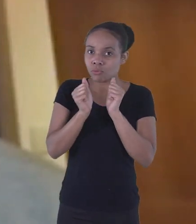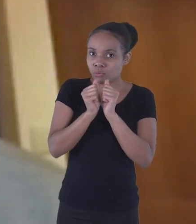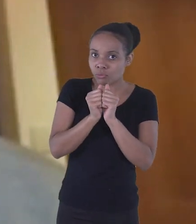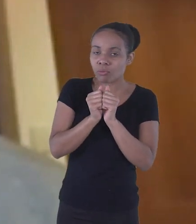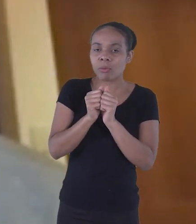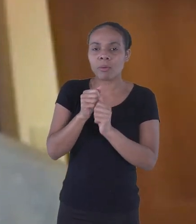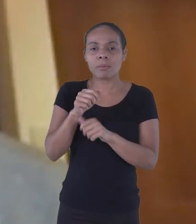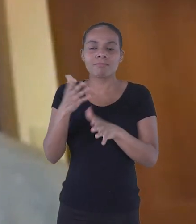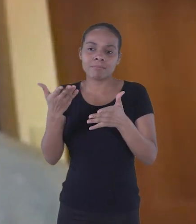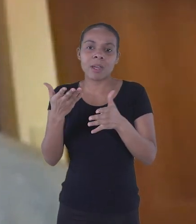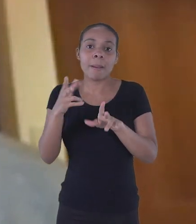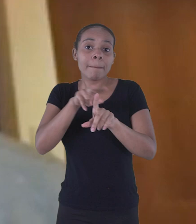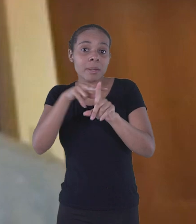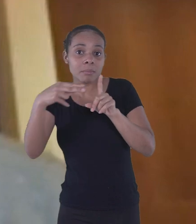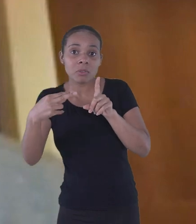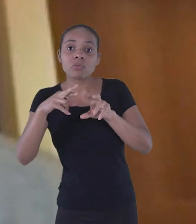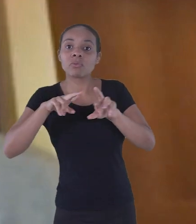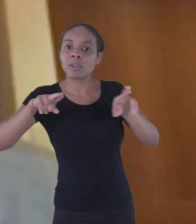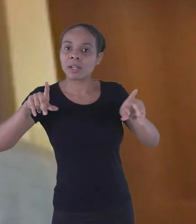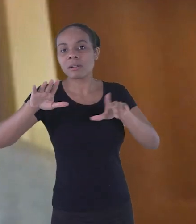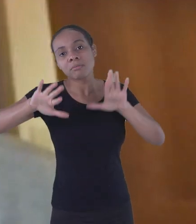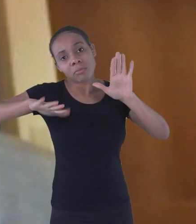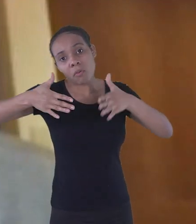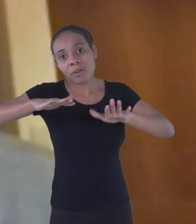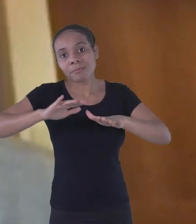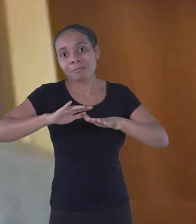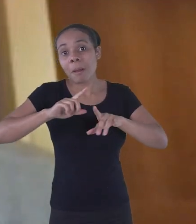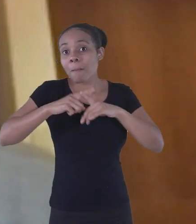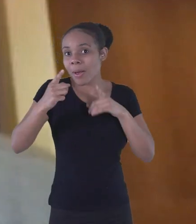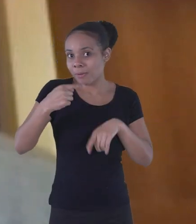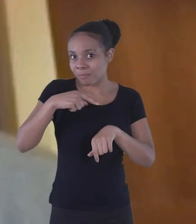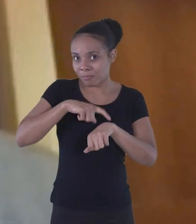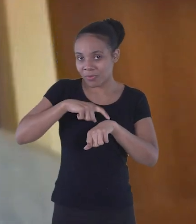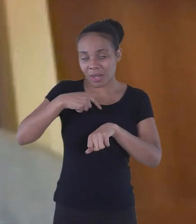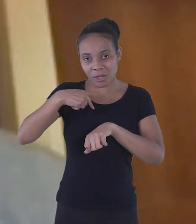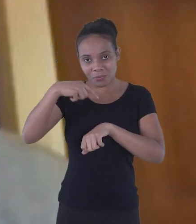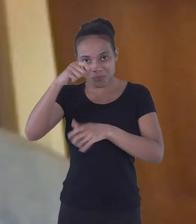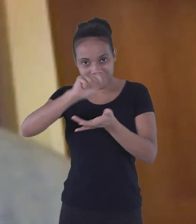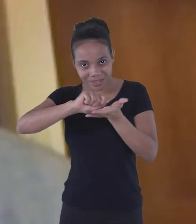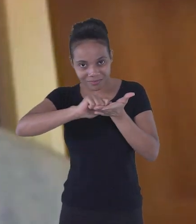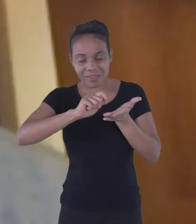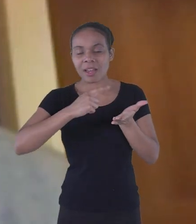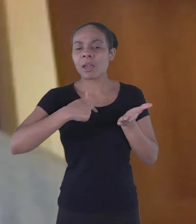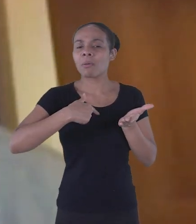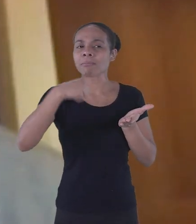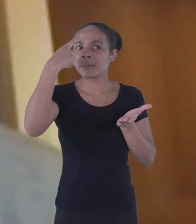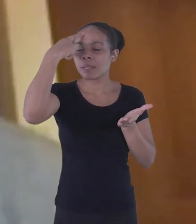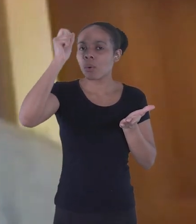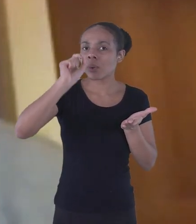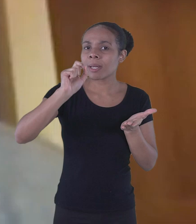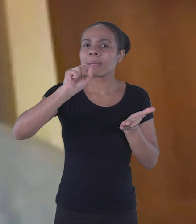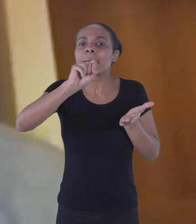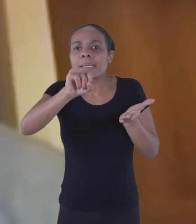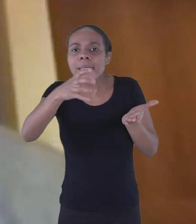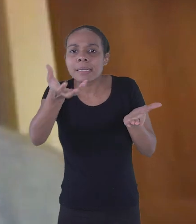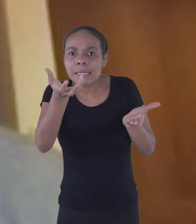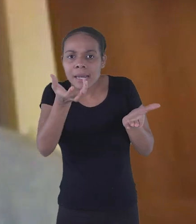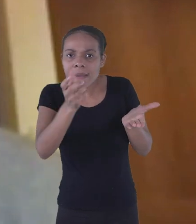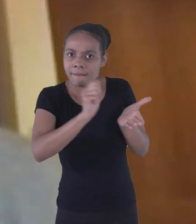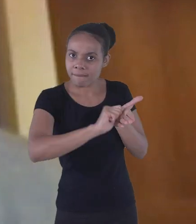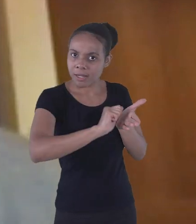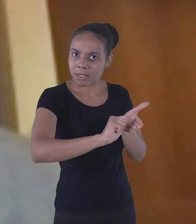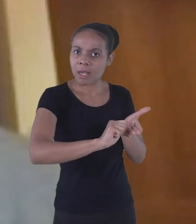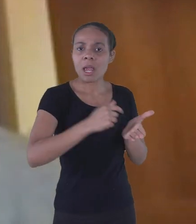escrever, me despojar e falar: se é para fazer. Então, esse meu tudo eu vou